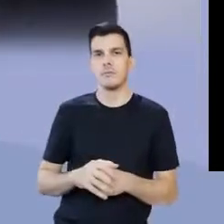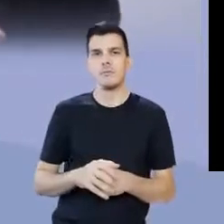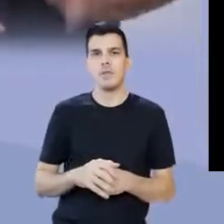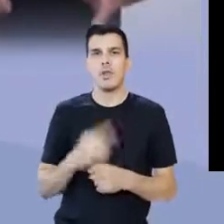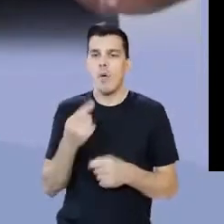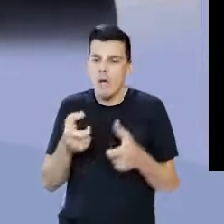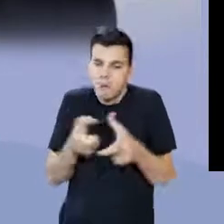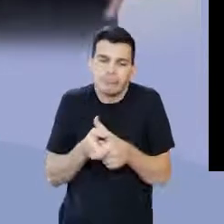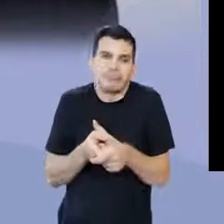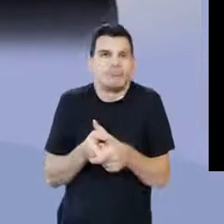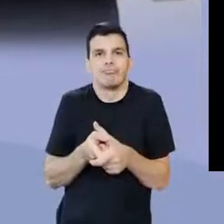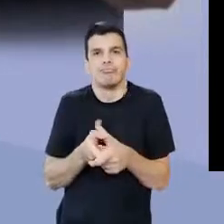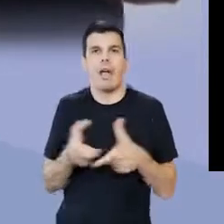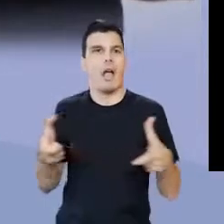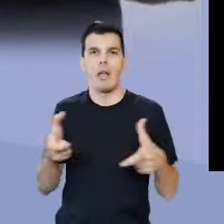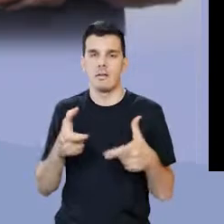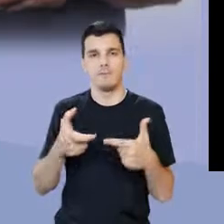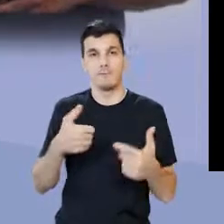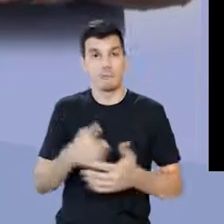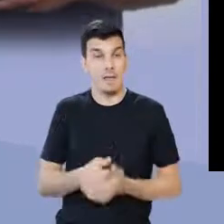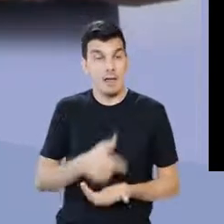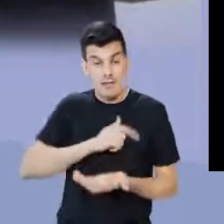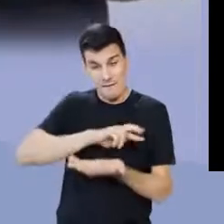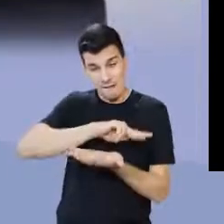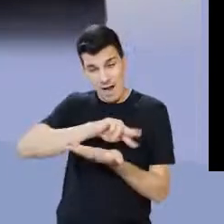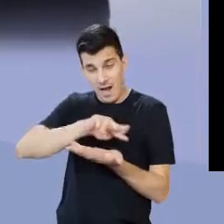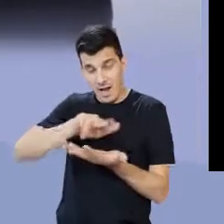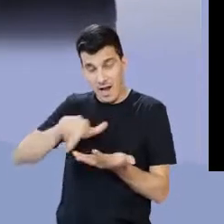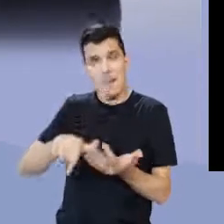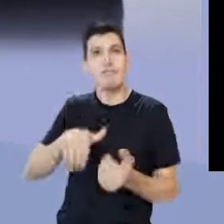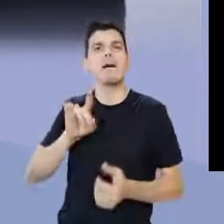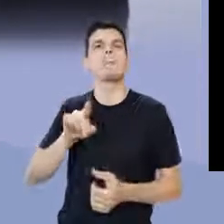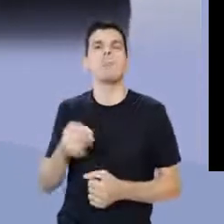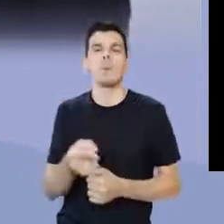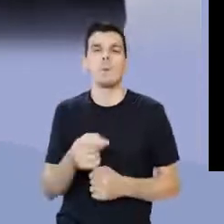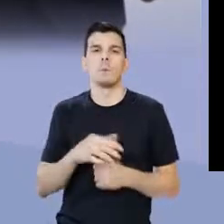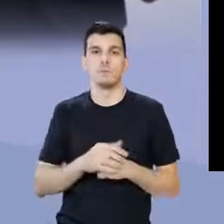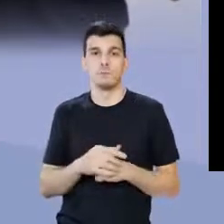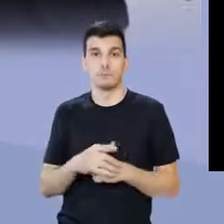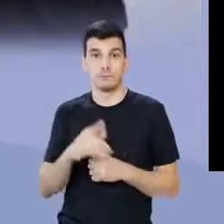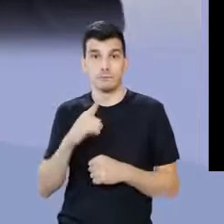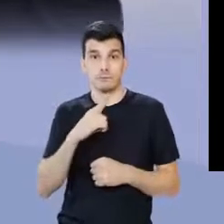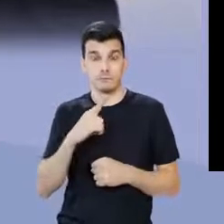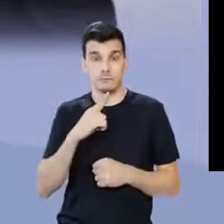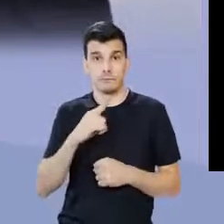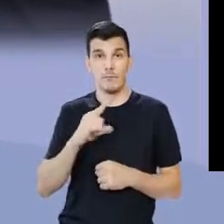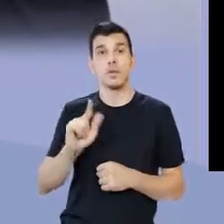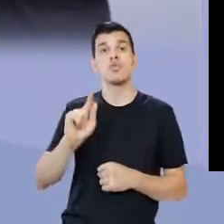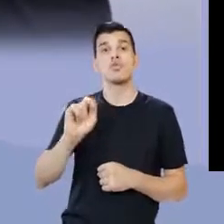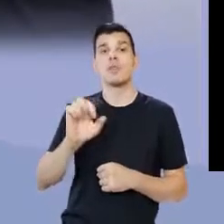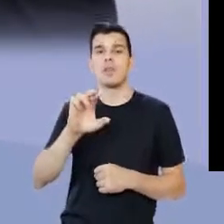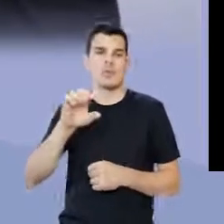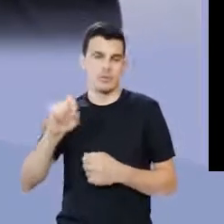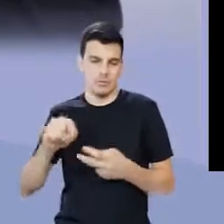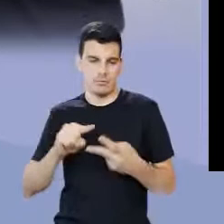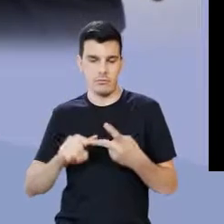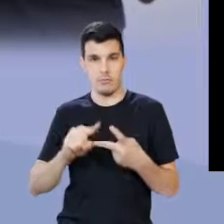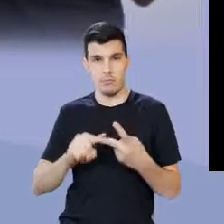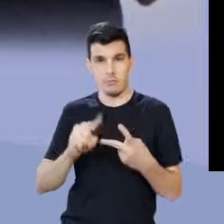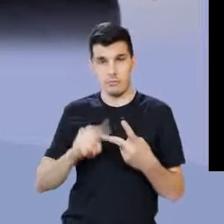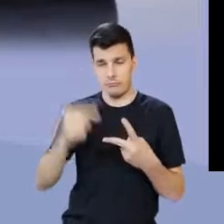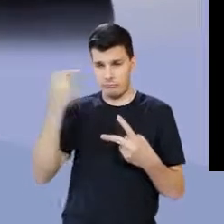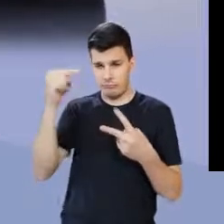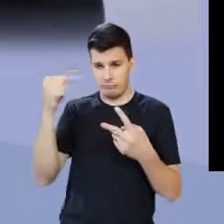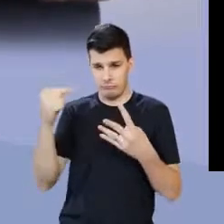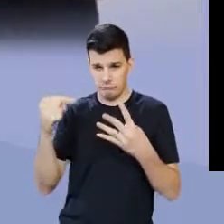mais de 1000 cidades-estados. Como assim é? Primeiro você vai ter os genos. Os genos vai evoluir lá para o... Olha, você